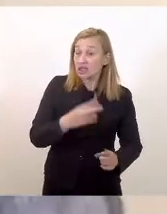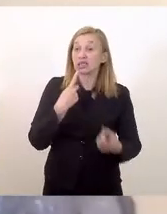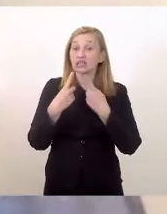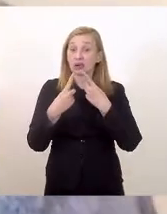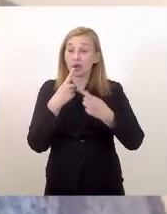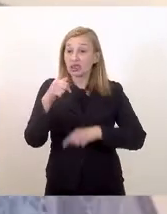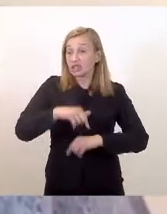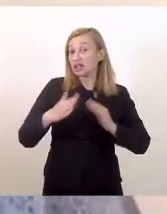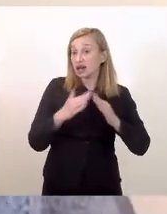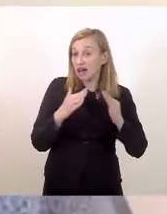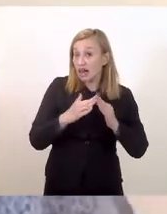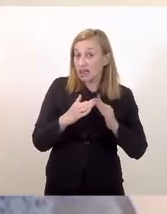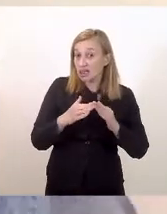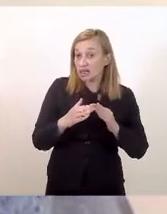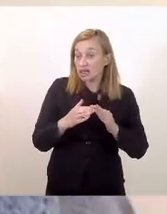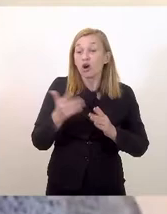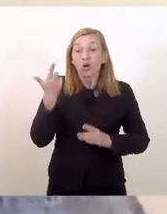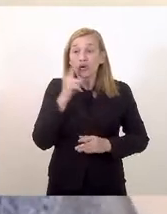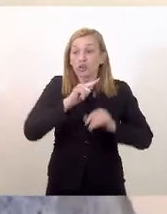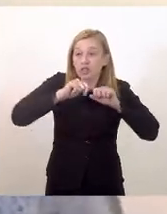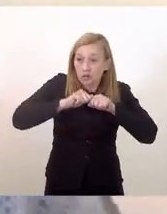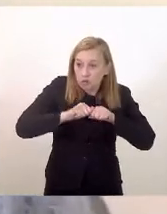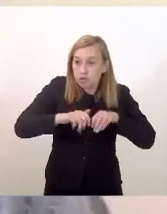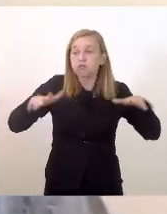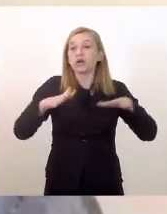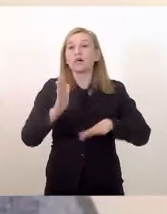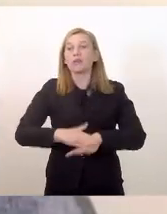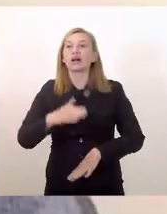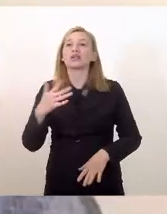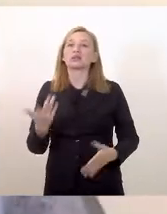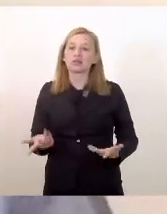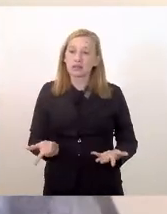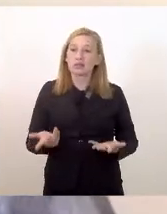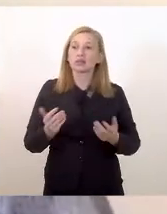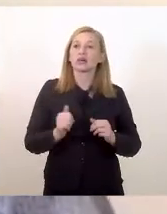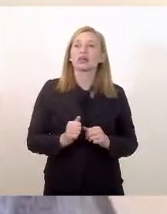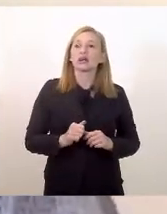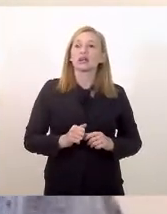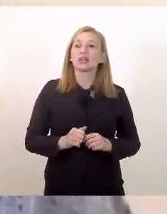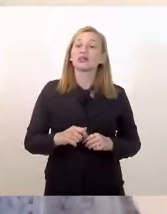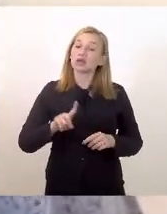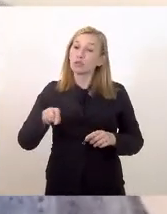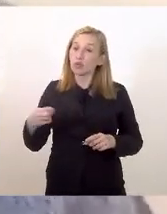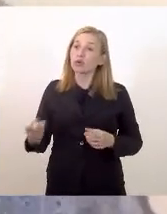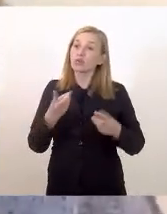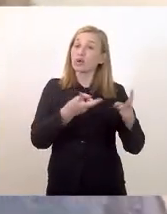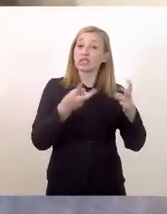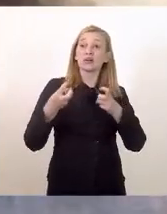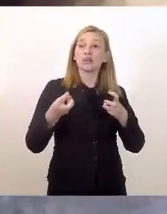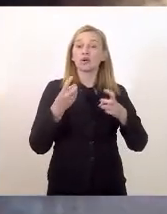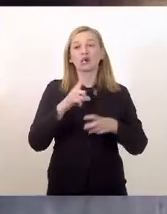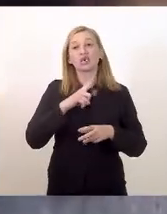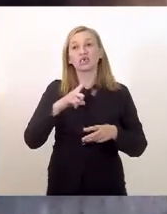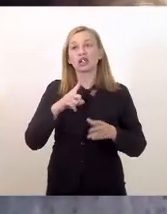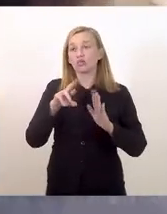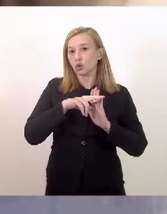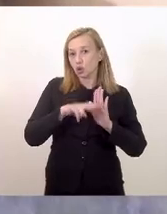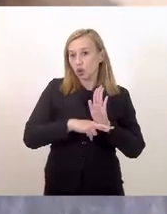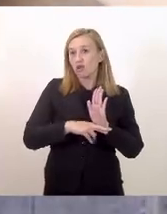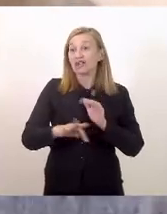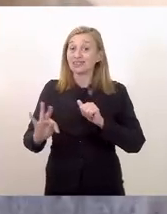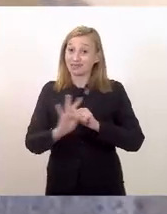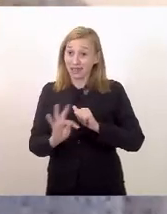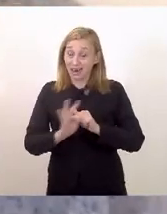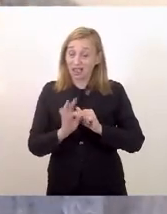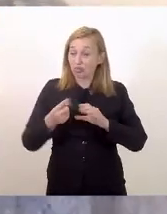aqui na casa, trazia, a gente conseguiu ampliar o funcionamento das DEANs. E daí em diante a gente percebeu que existia uma norma técnica, né, ao